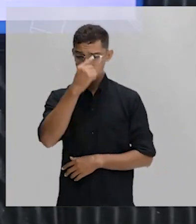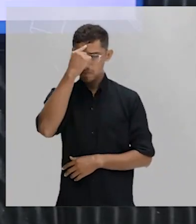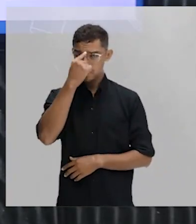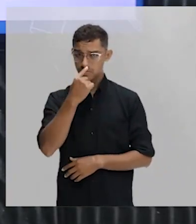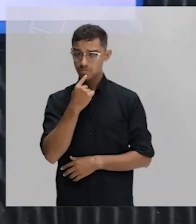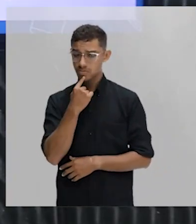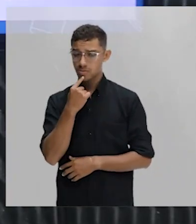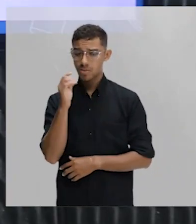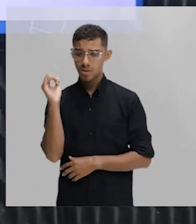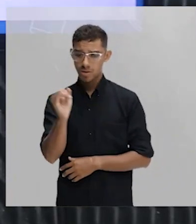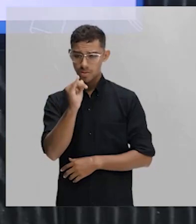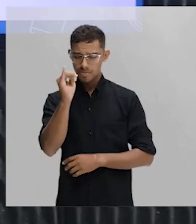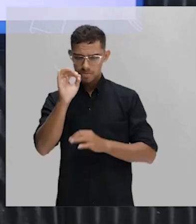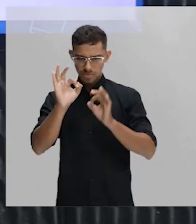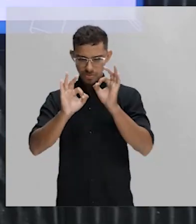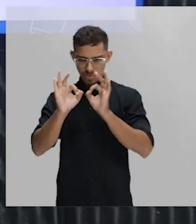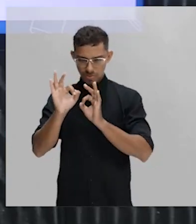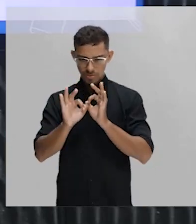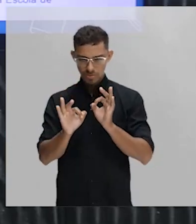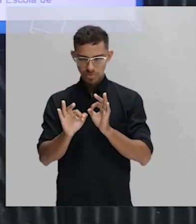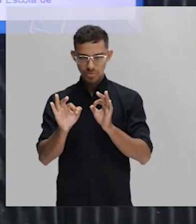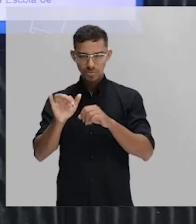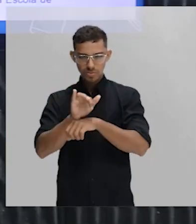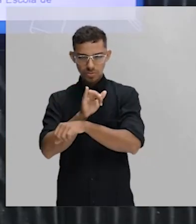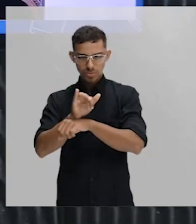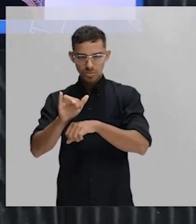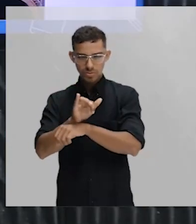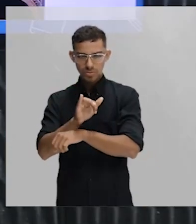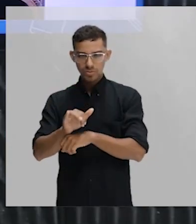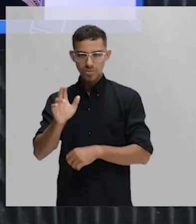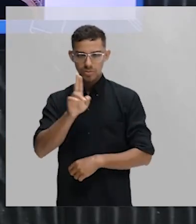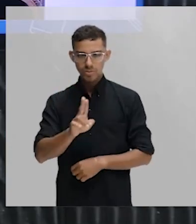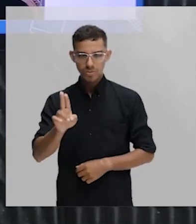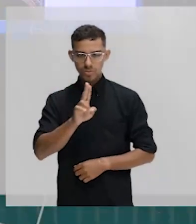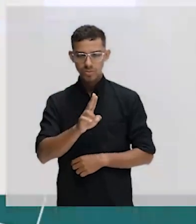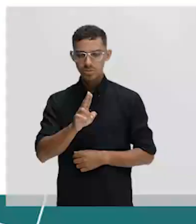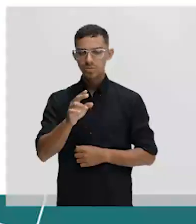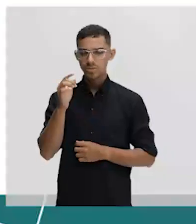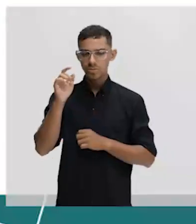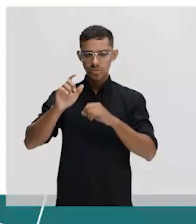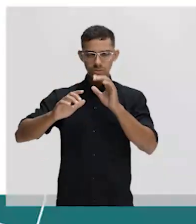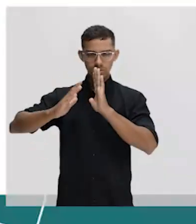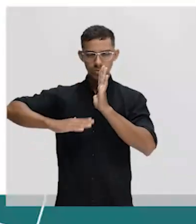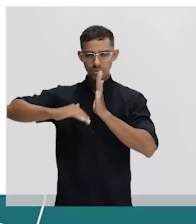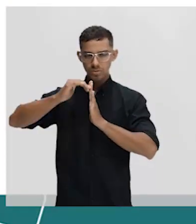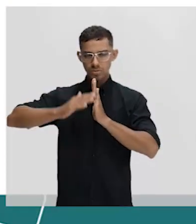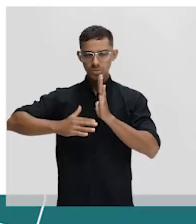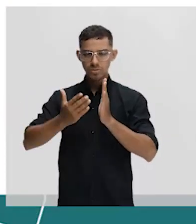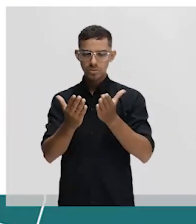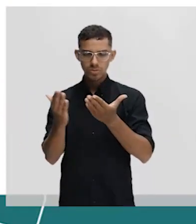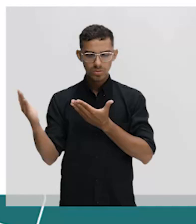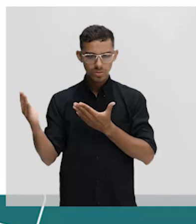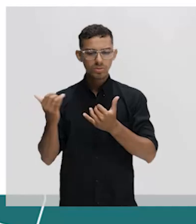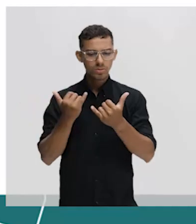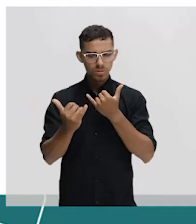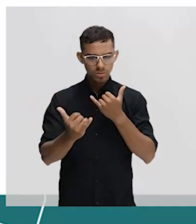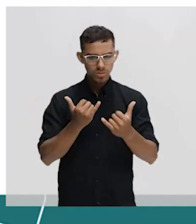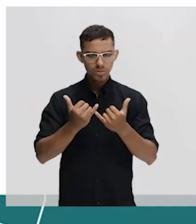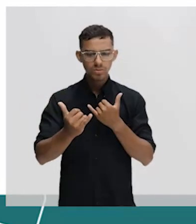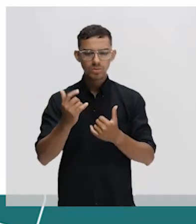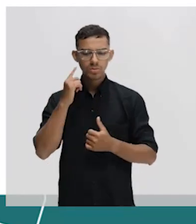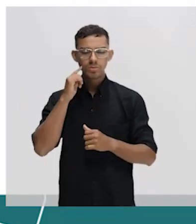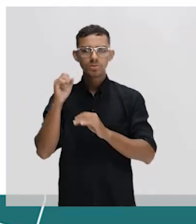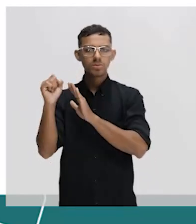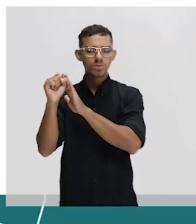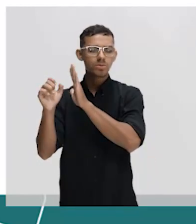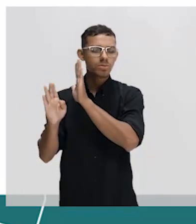processo mais estigmatizado. Tanto é que na hora que você olha uma pintura bizantina ou um mosaico bizantino, parece um desenho meio